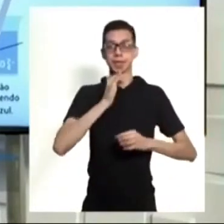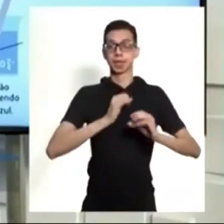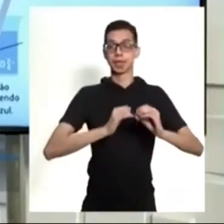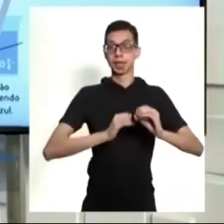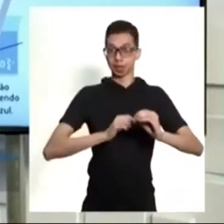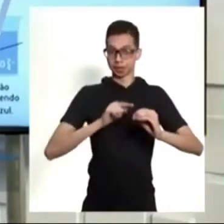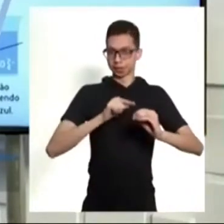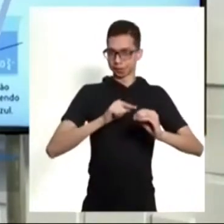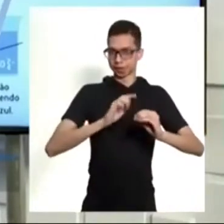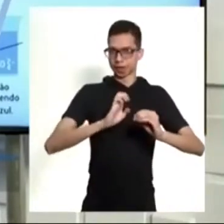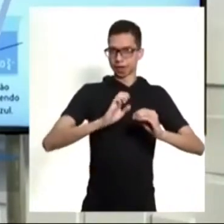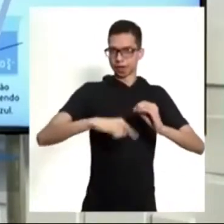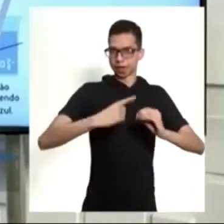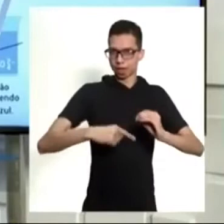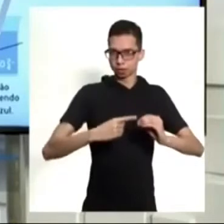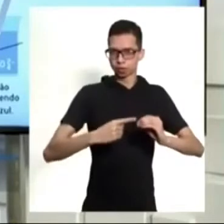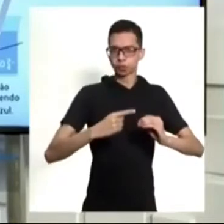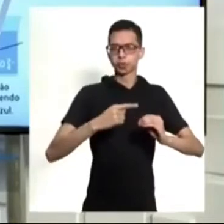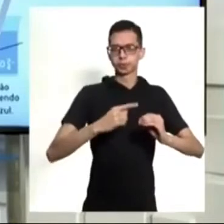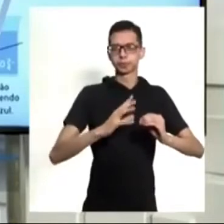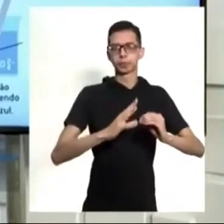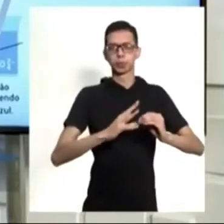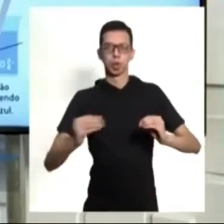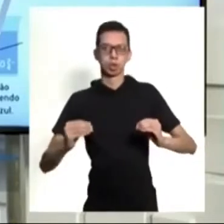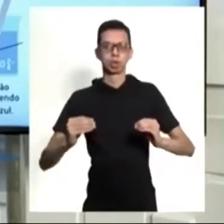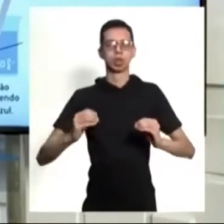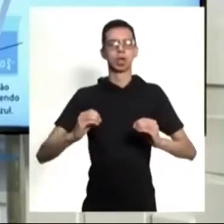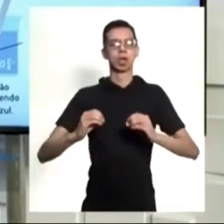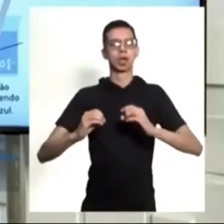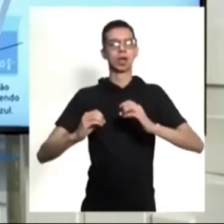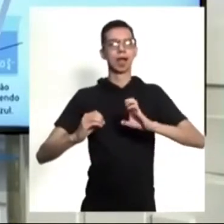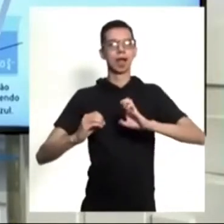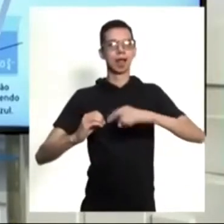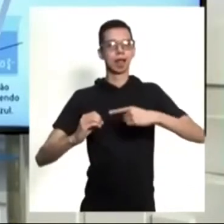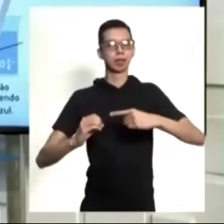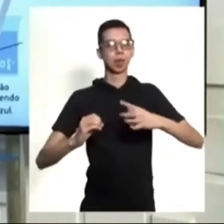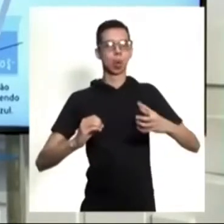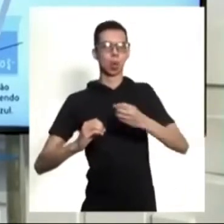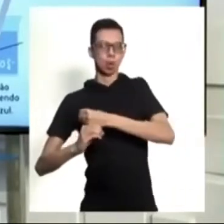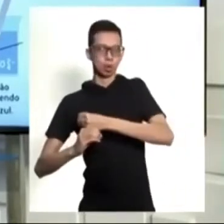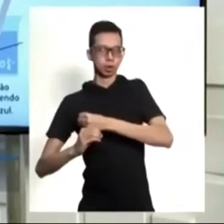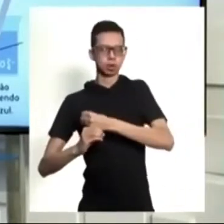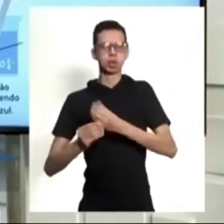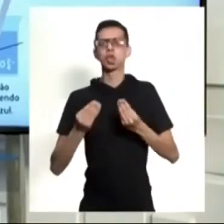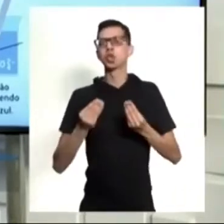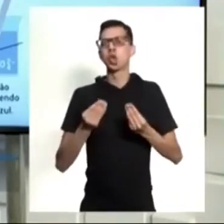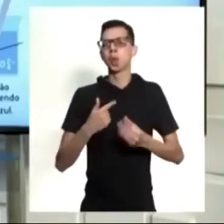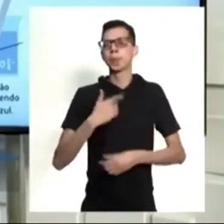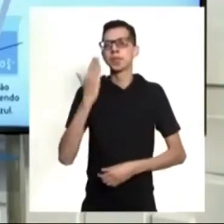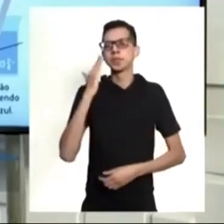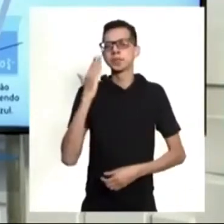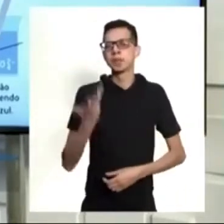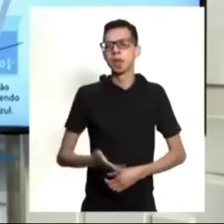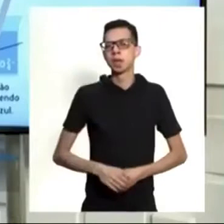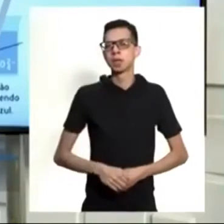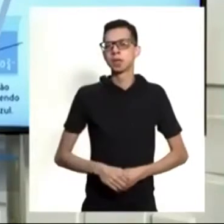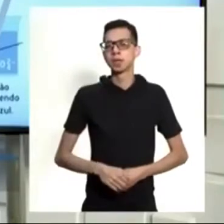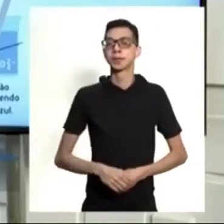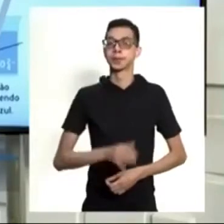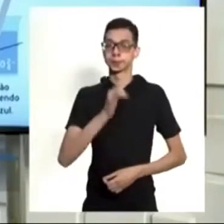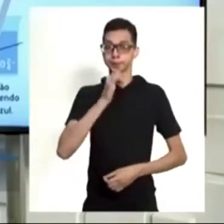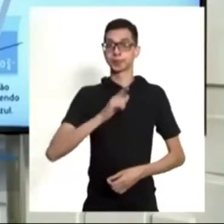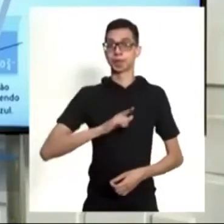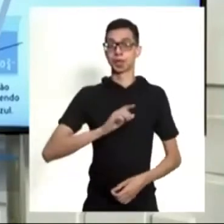fala, tem como a gente saber quem perde e quem ganha? Claro, existem as capacidades de perder elétrons, que são chamados de potenciais de redução e de